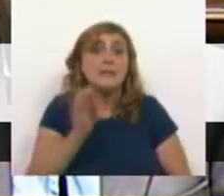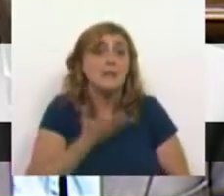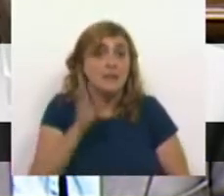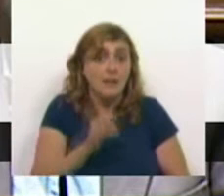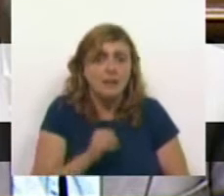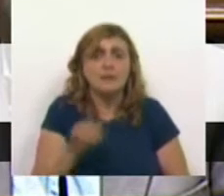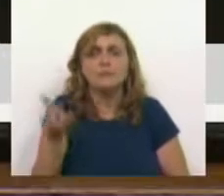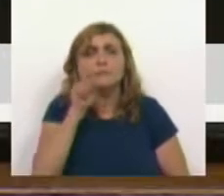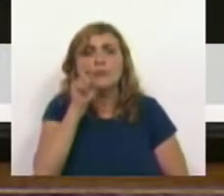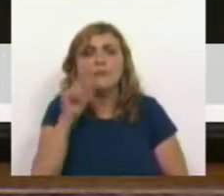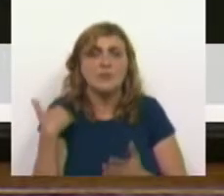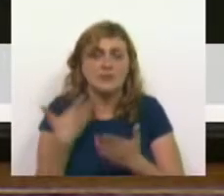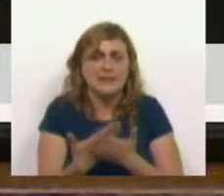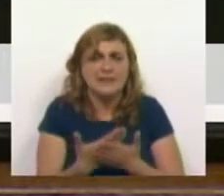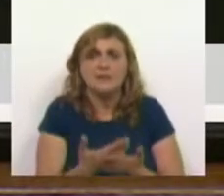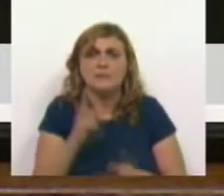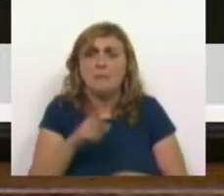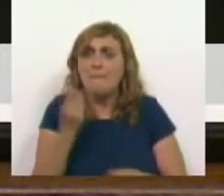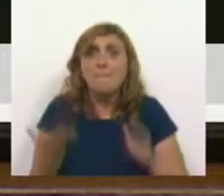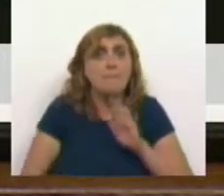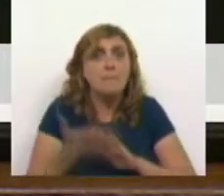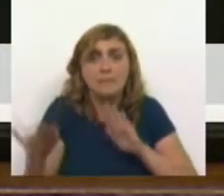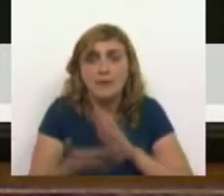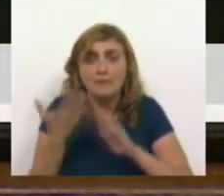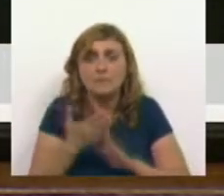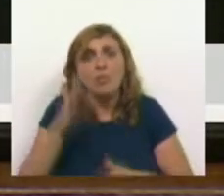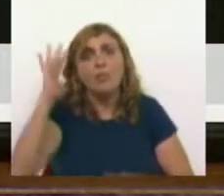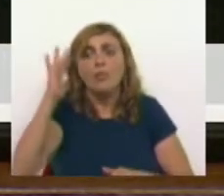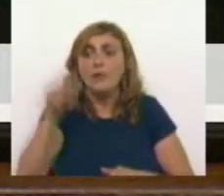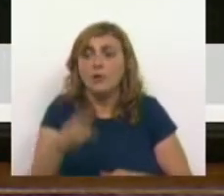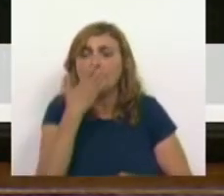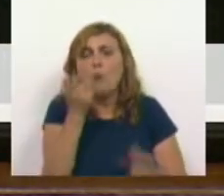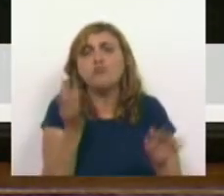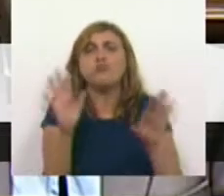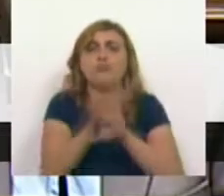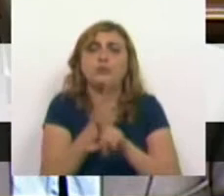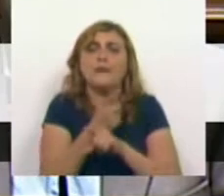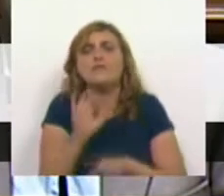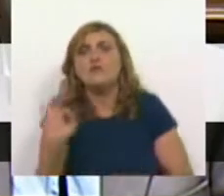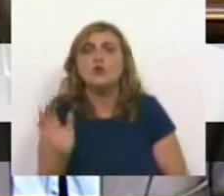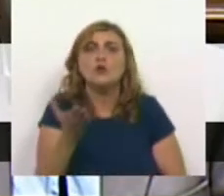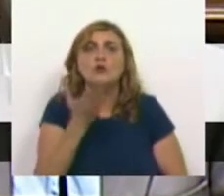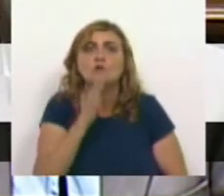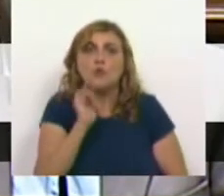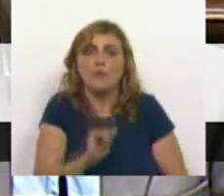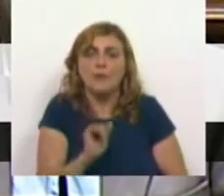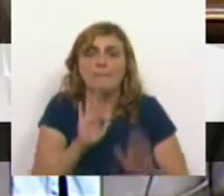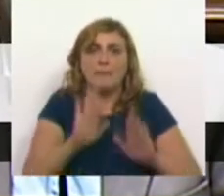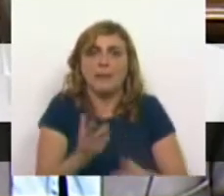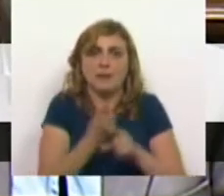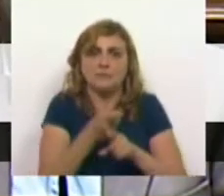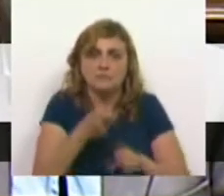aliás, tanto tem defendido. Tanta pressa na ilusão de que um truque será suficiente para travar